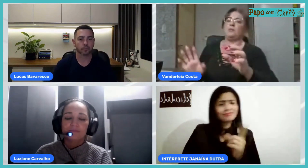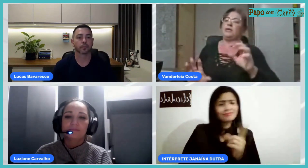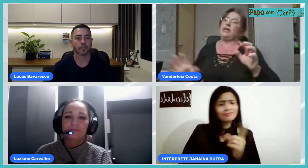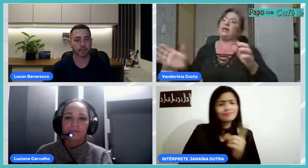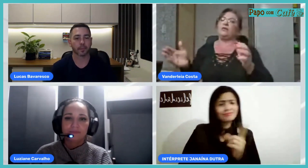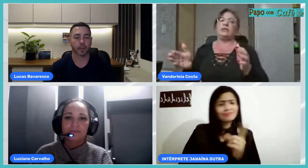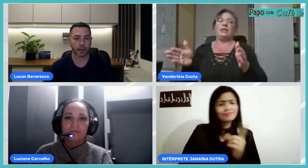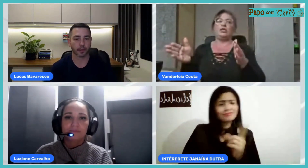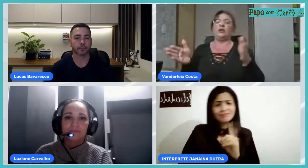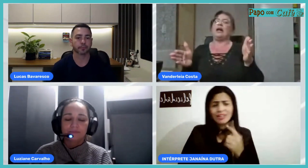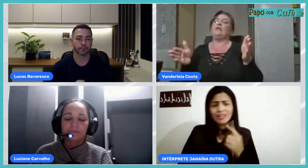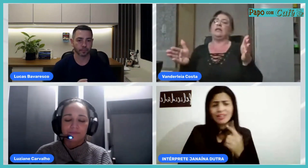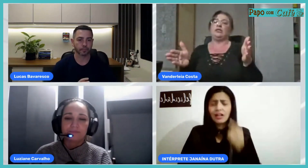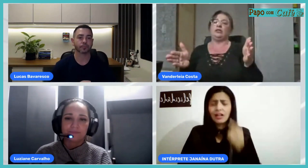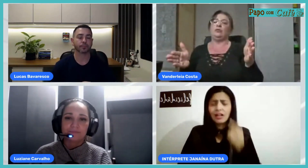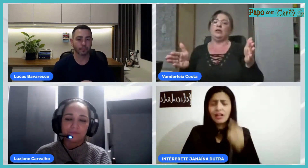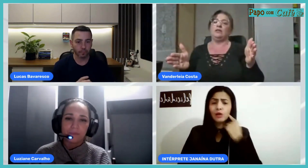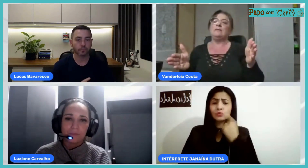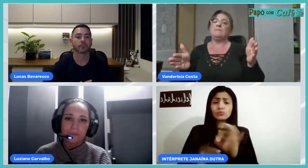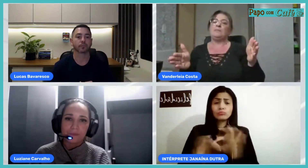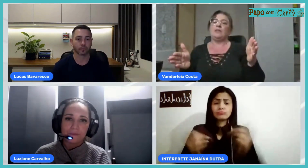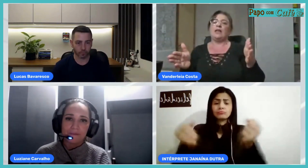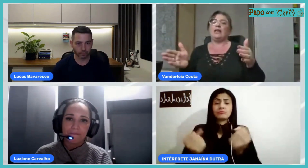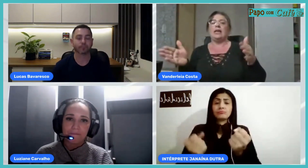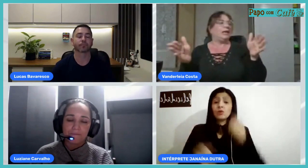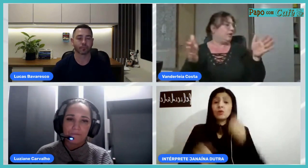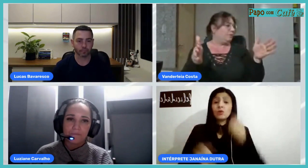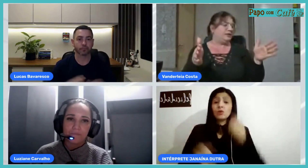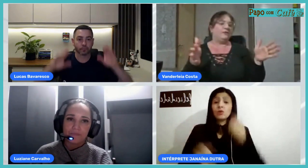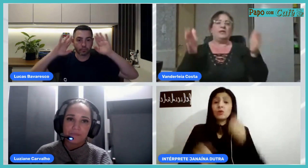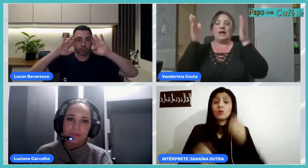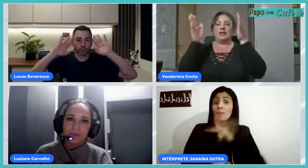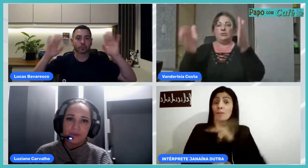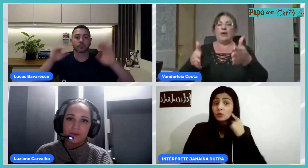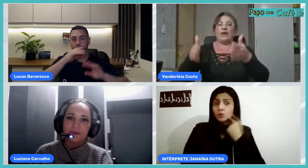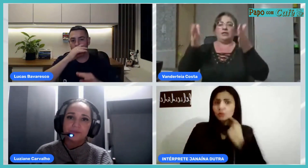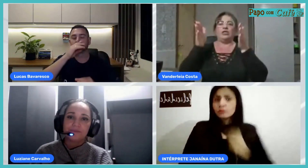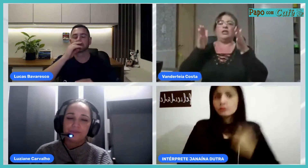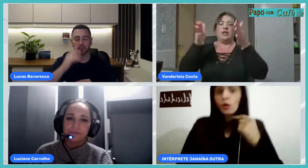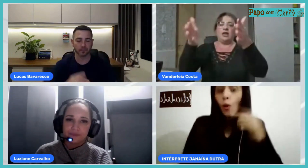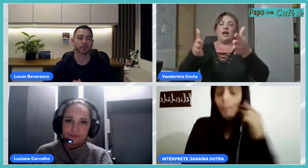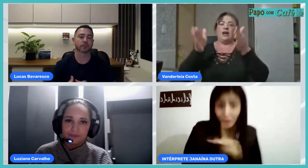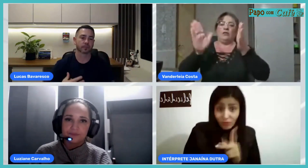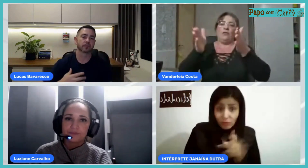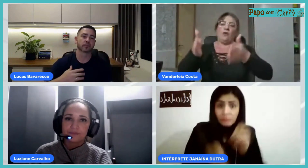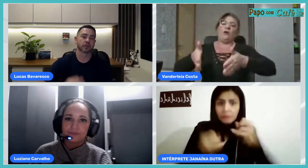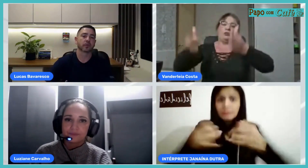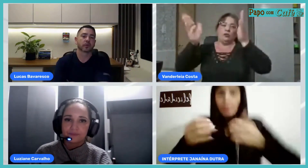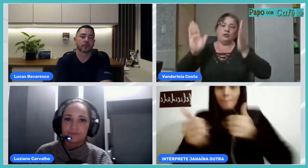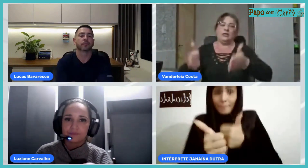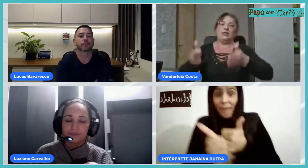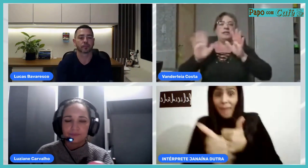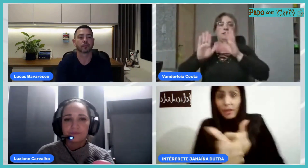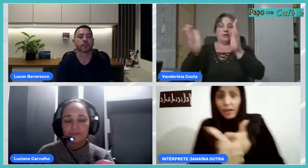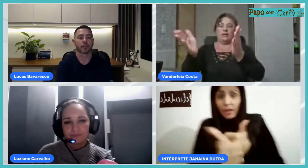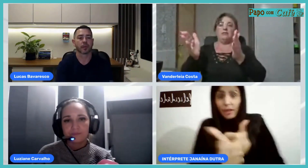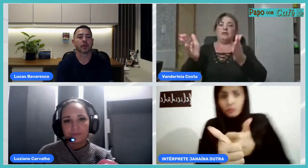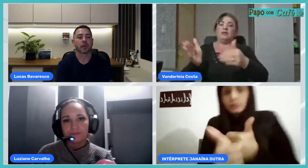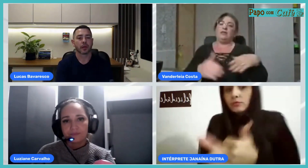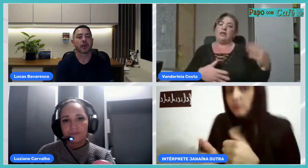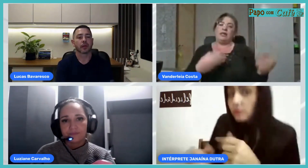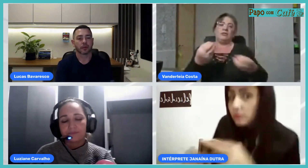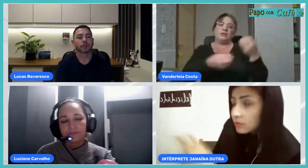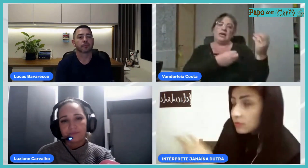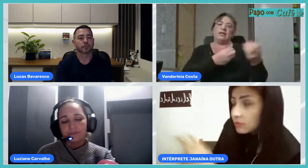uma forma que ele consiga te olhar com o cantinho do olho, né? Que aí ele não precisa virar, não perde o foco do trânsito,